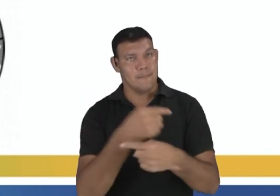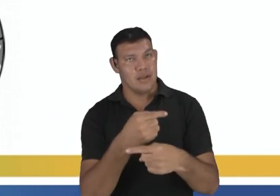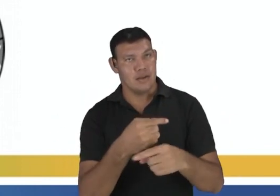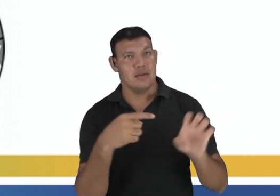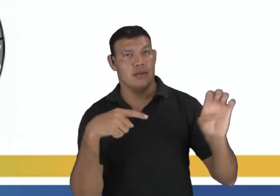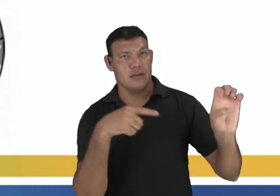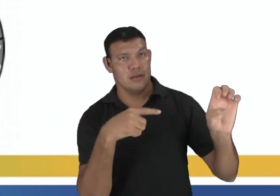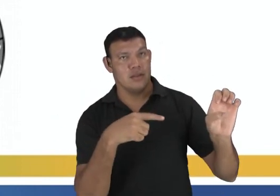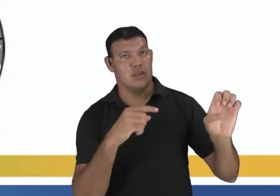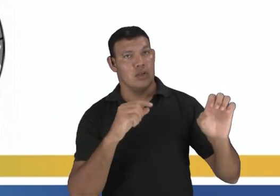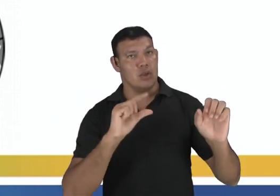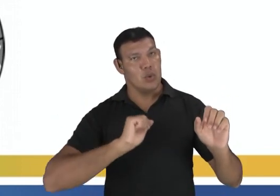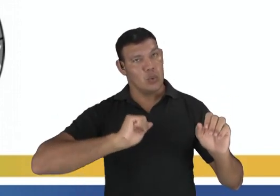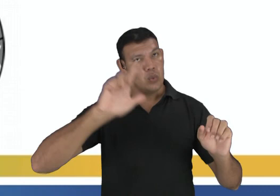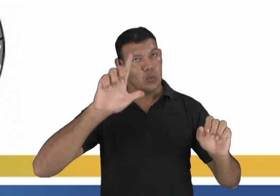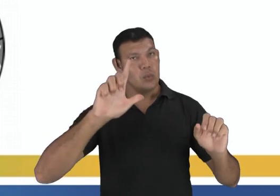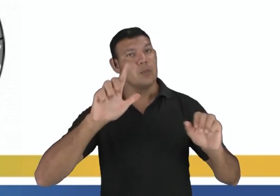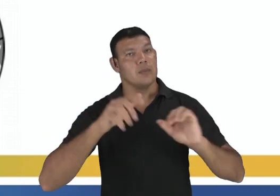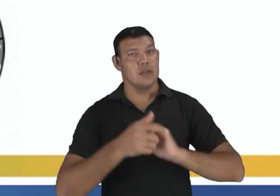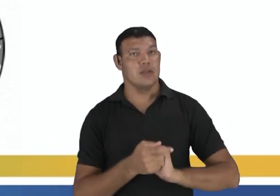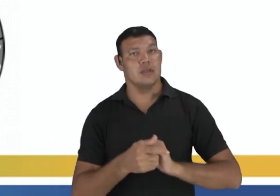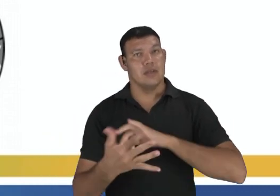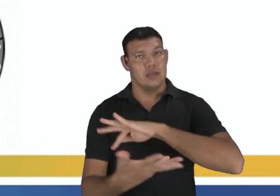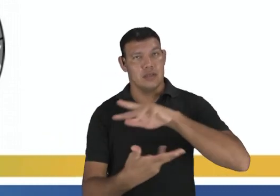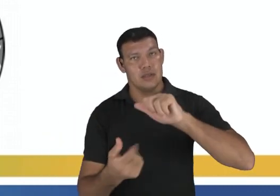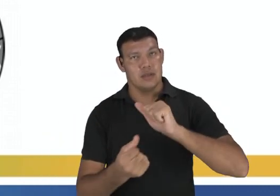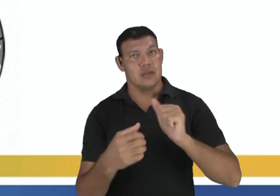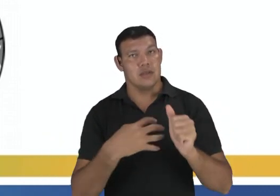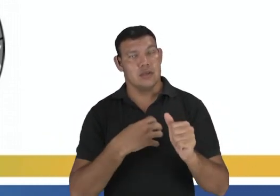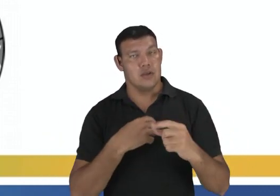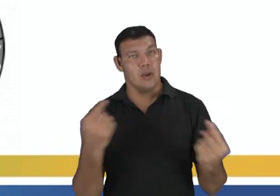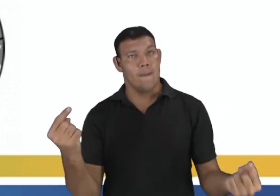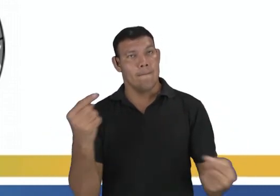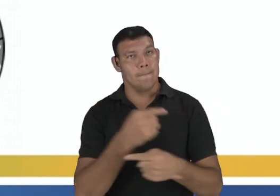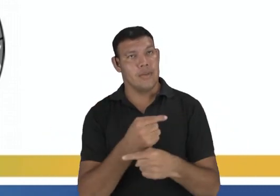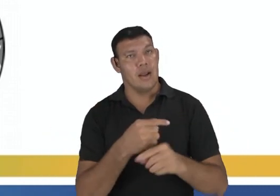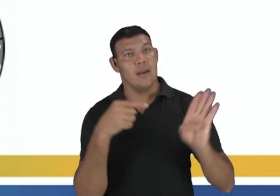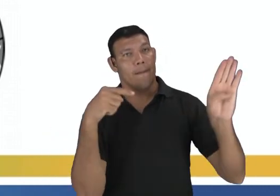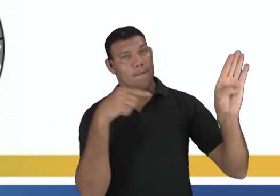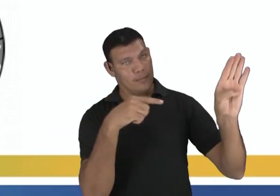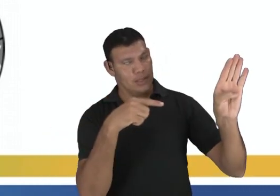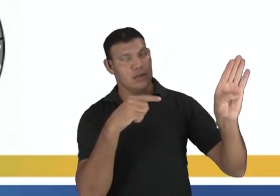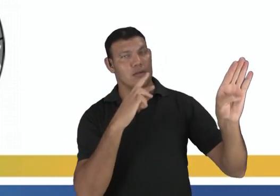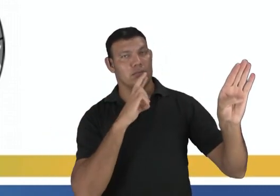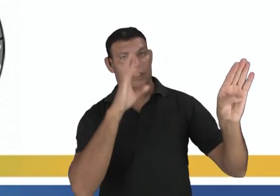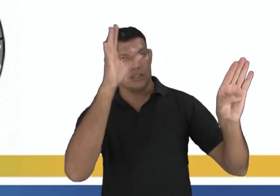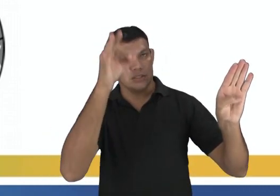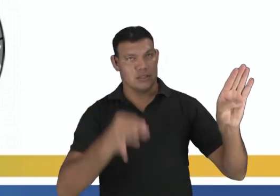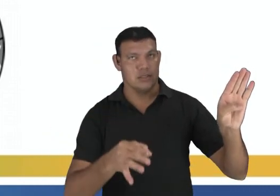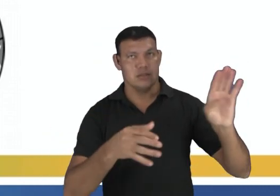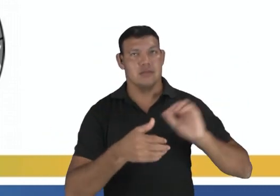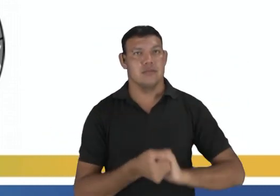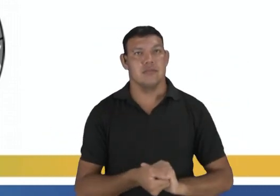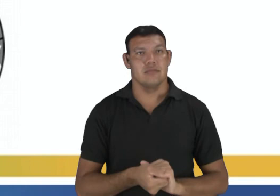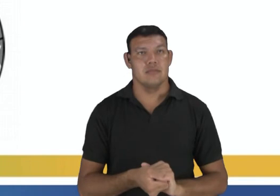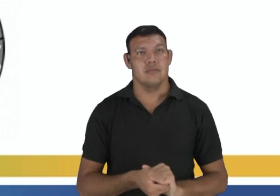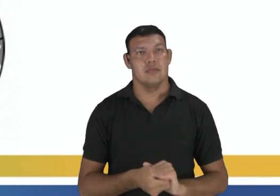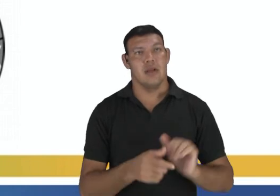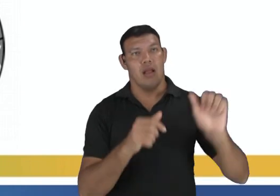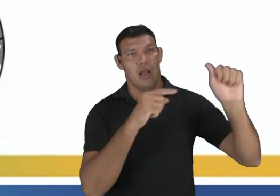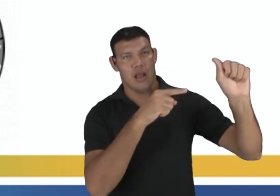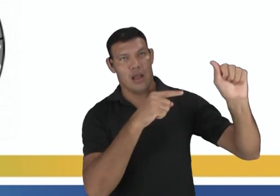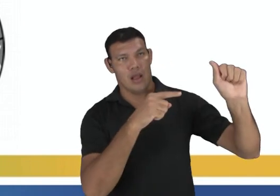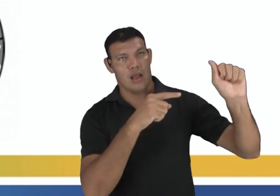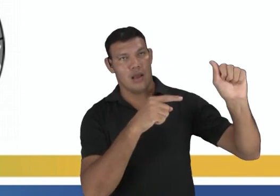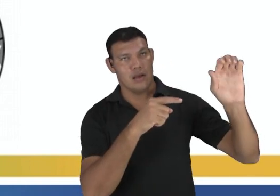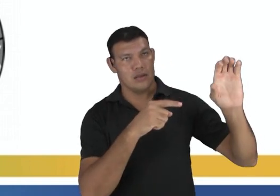a velocidade para a entrada na atmosfera. No caso, era uma entrada superior da Terra e no mesmo sentido. Todas as outras opções,